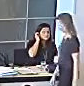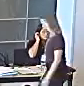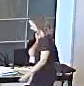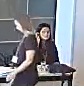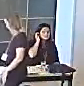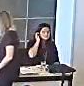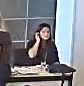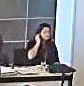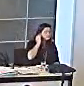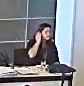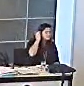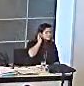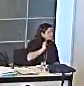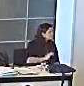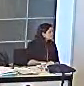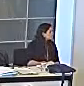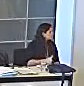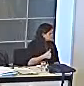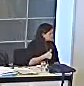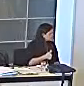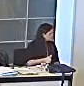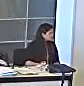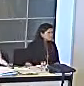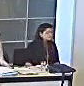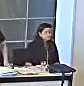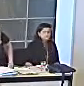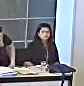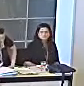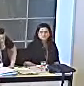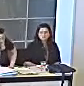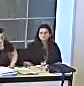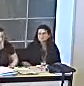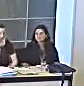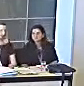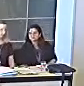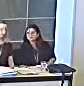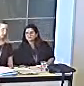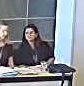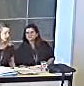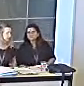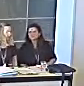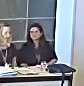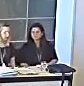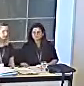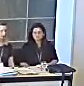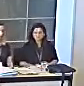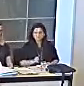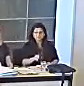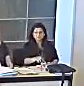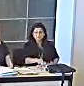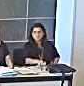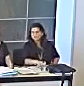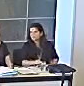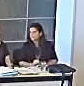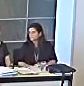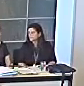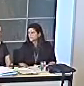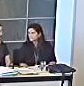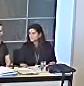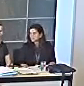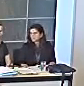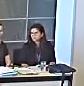grande em relação sendo avaliada até mesmo pelo próprio vendedor de passagem nos guichês. Eles não têm autonomia